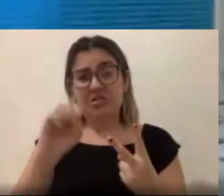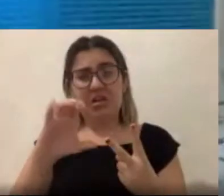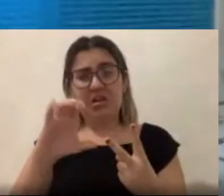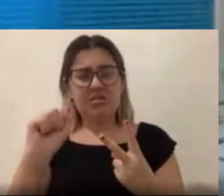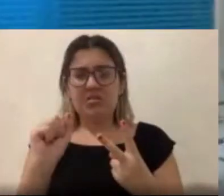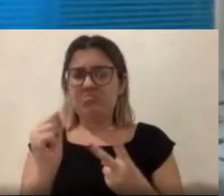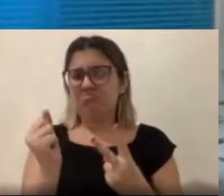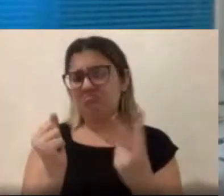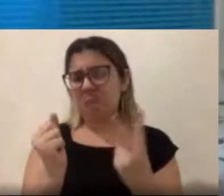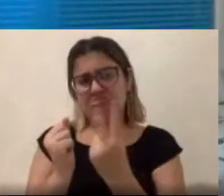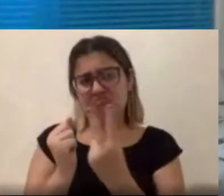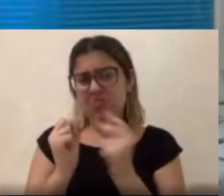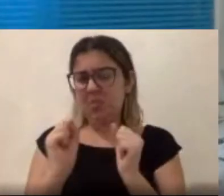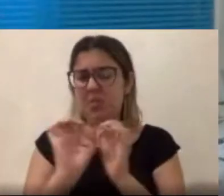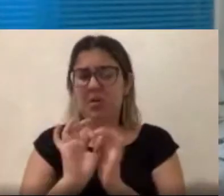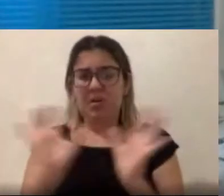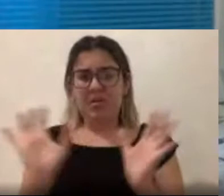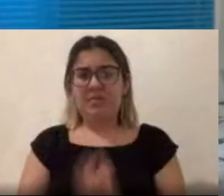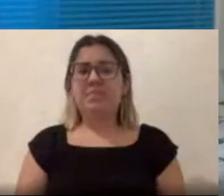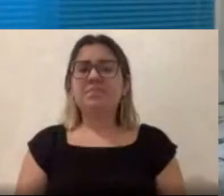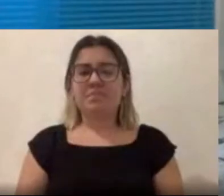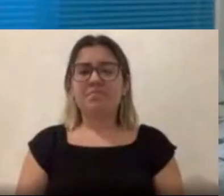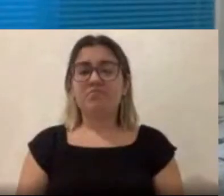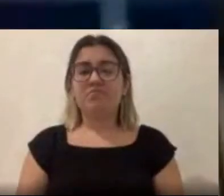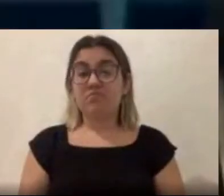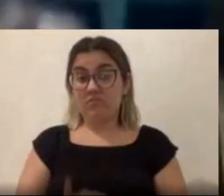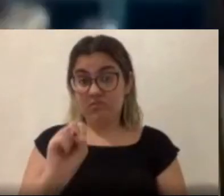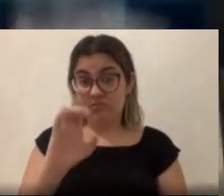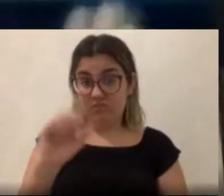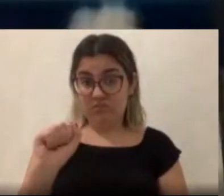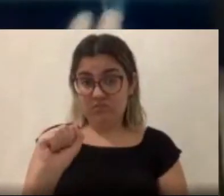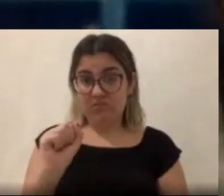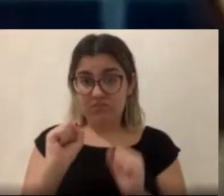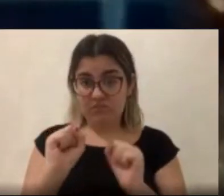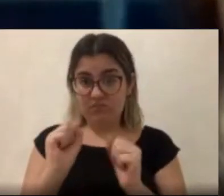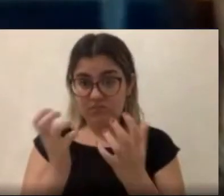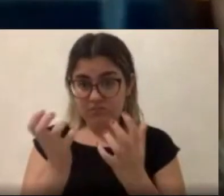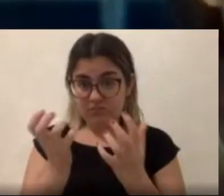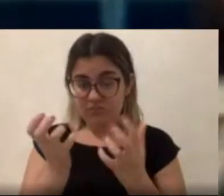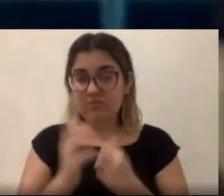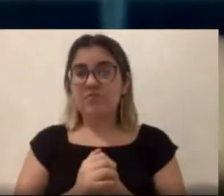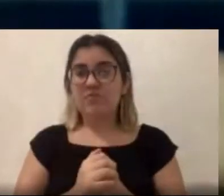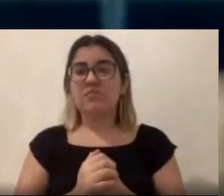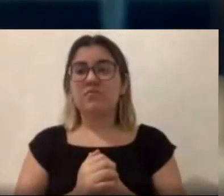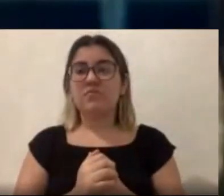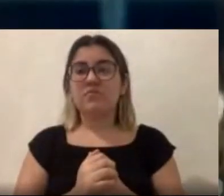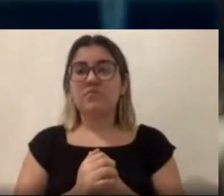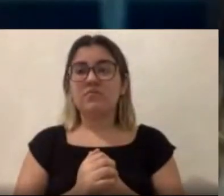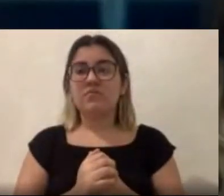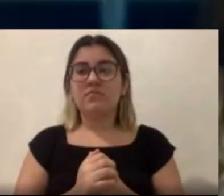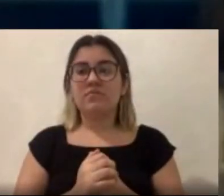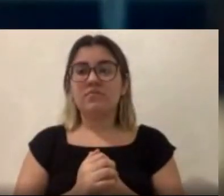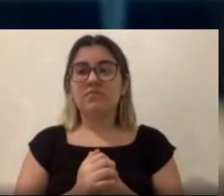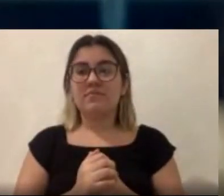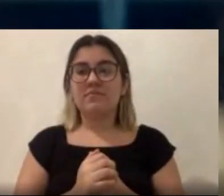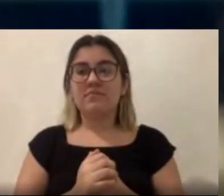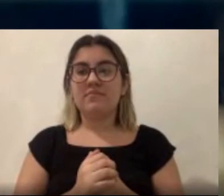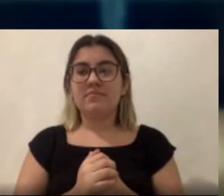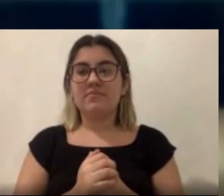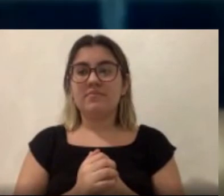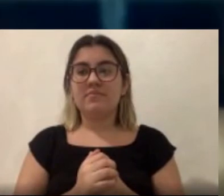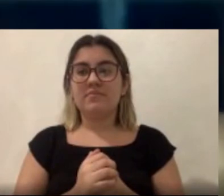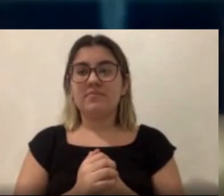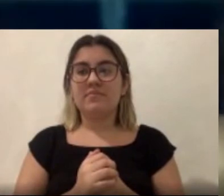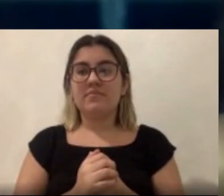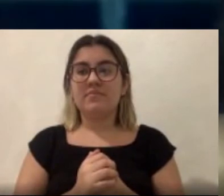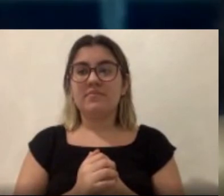ir, fica à vontade. Eu estou tranquila, você é o convidado aqui, que eu estou em casa.